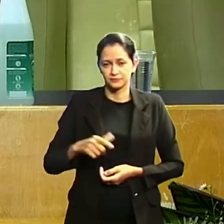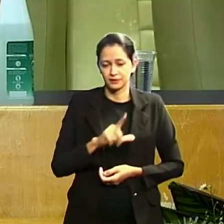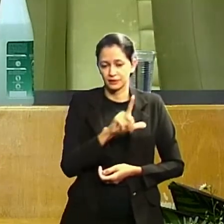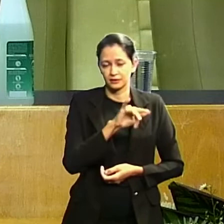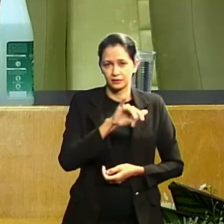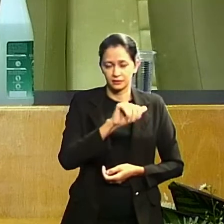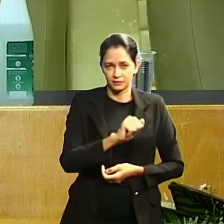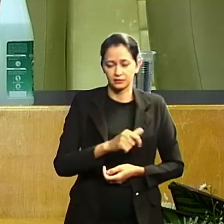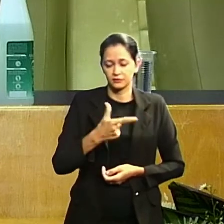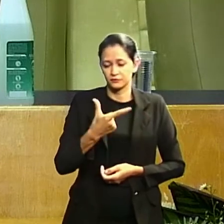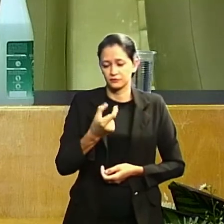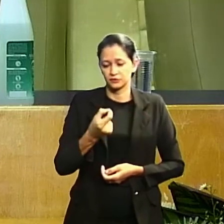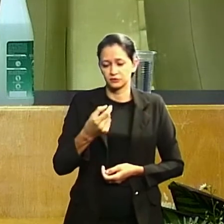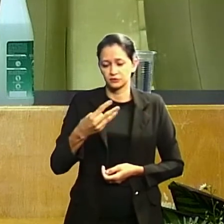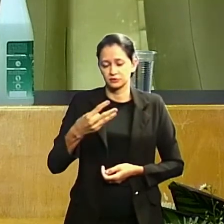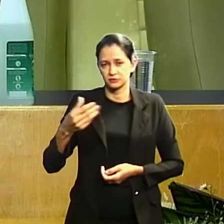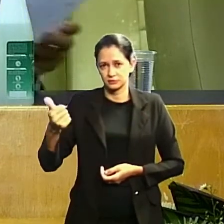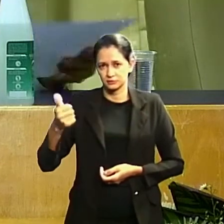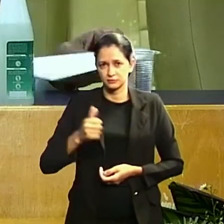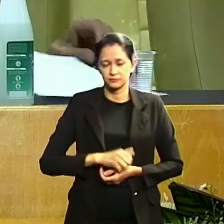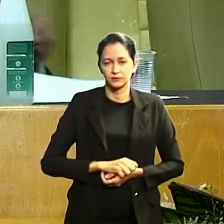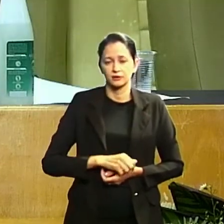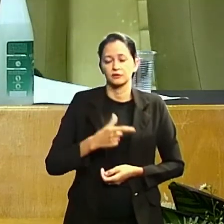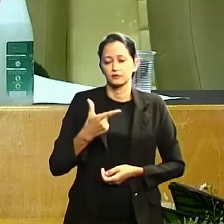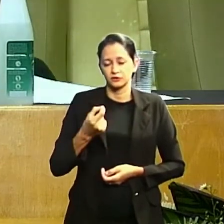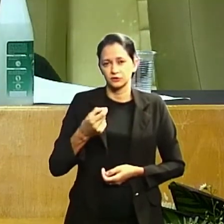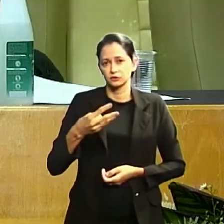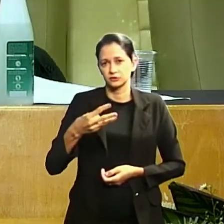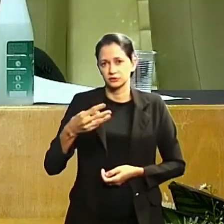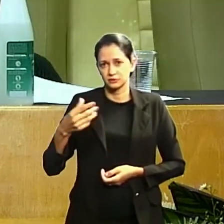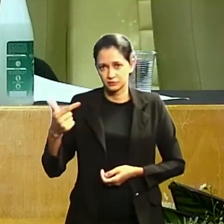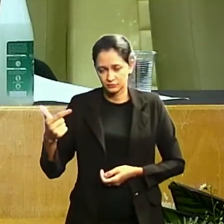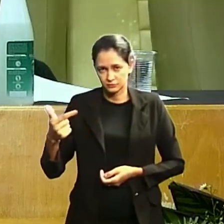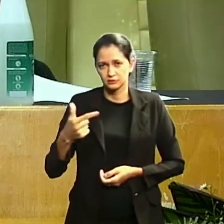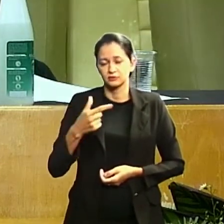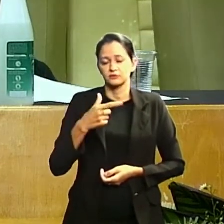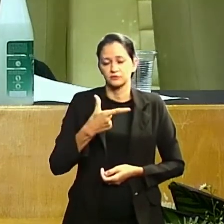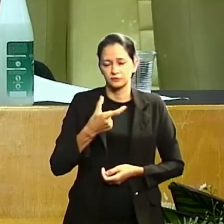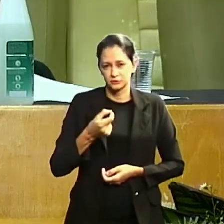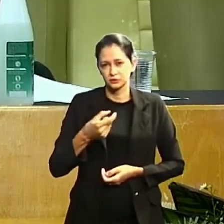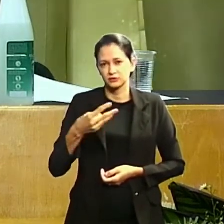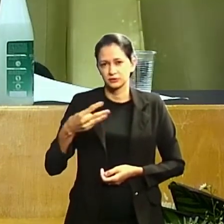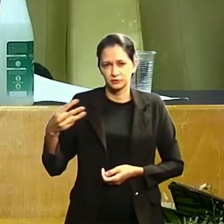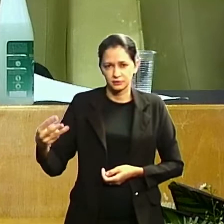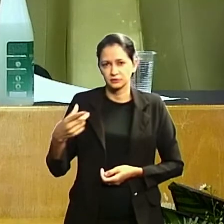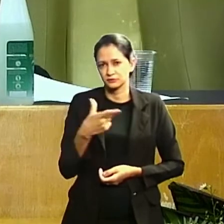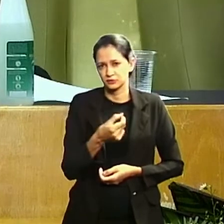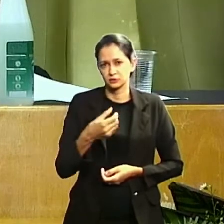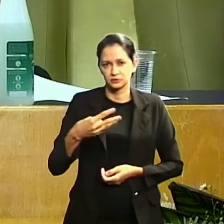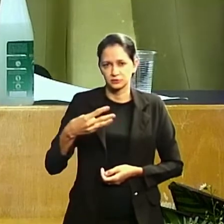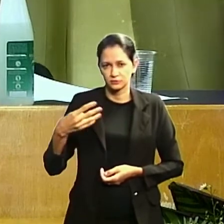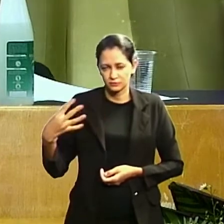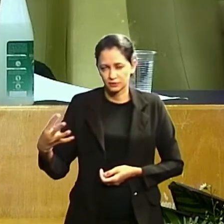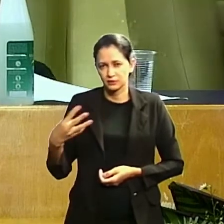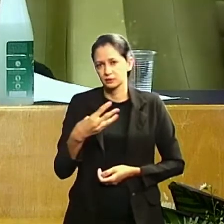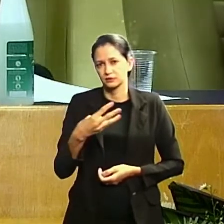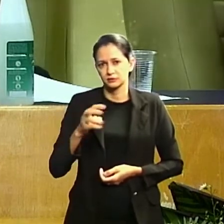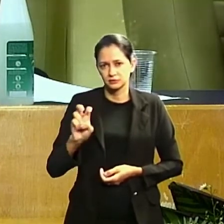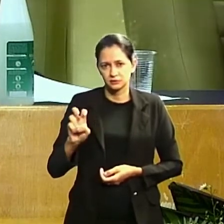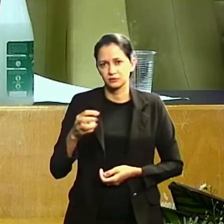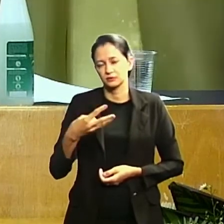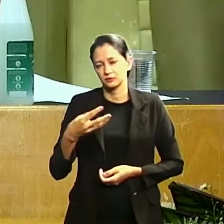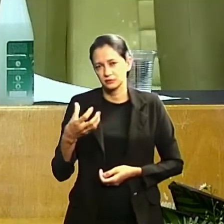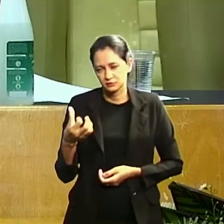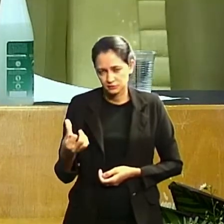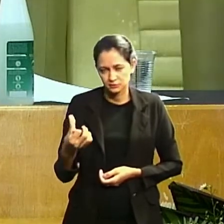Clébia, requerimento 2031. Lea Clébia, 2032. Lea Clébia, 2033, 34, 35,